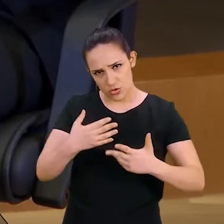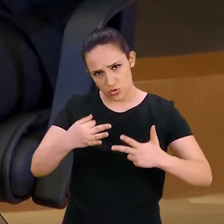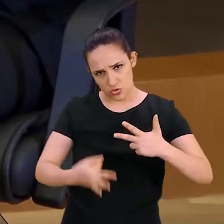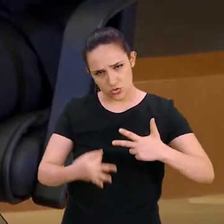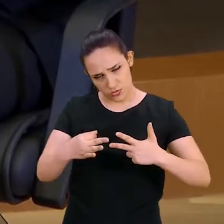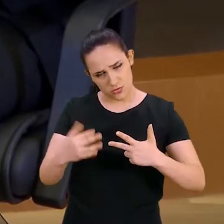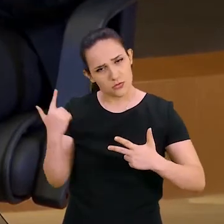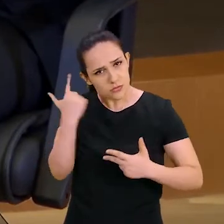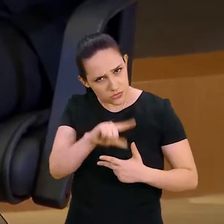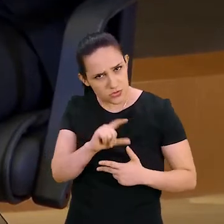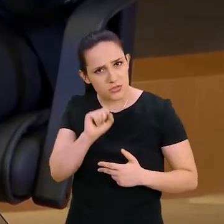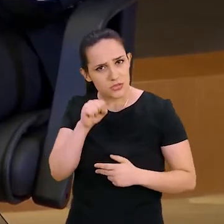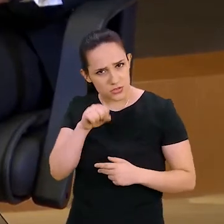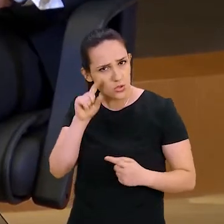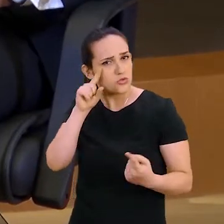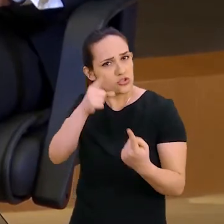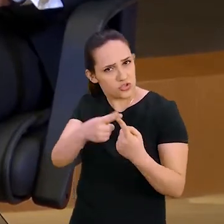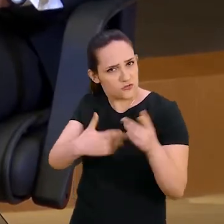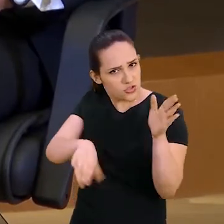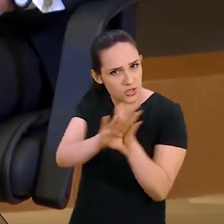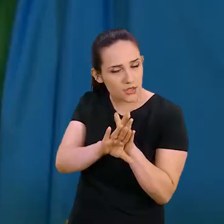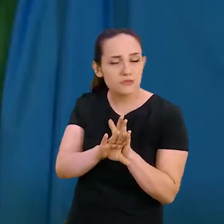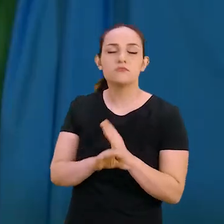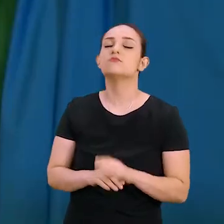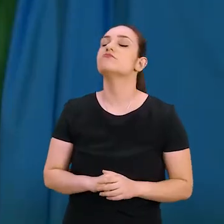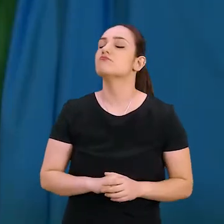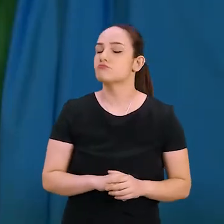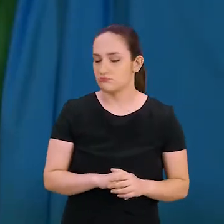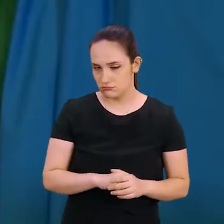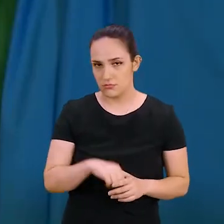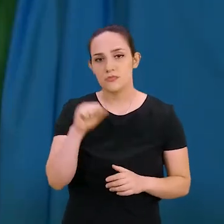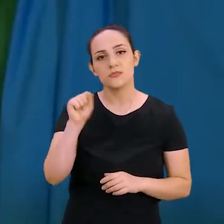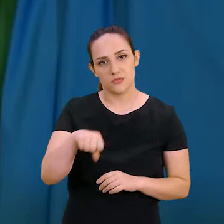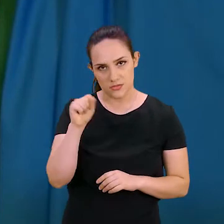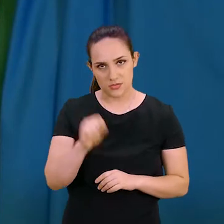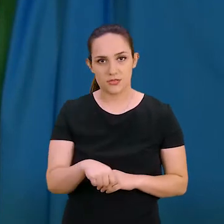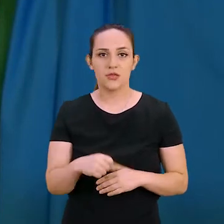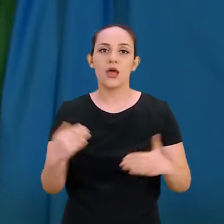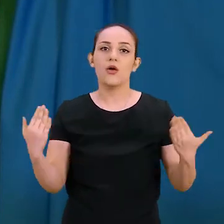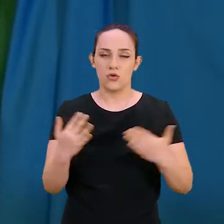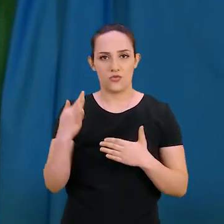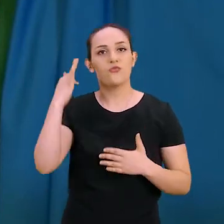Judiciária tem surtido o efeito desejado? Tem sim, tem surtido